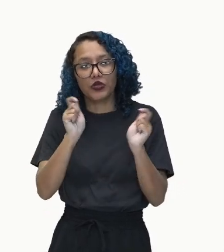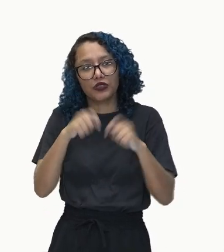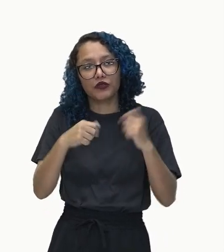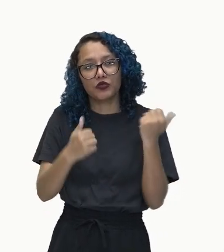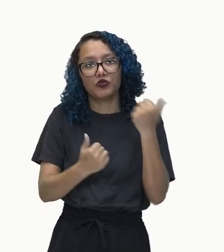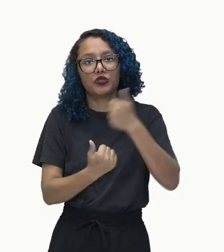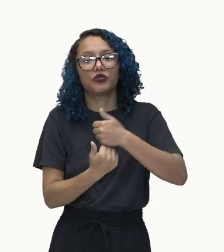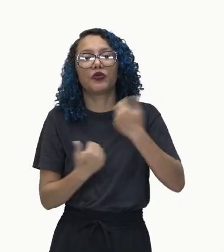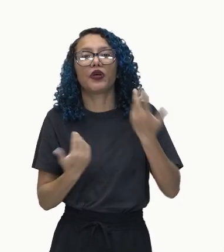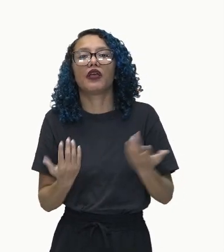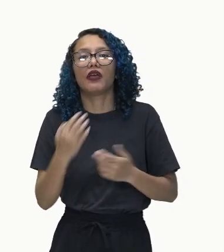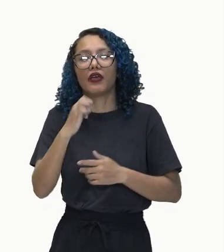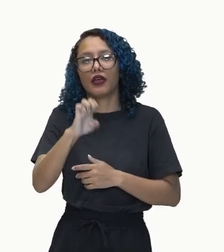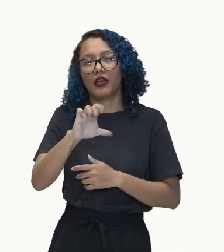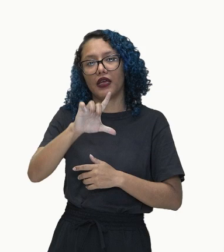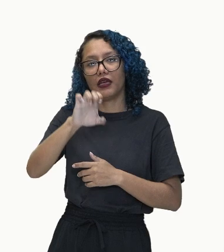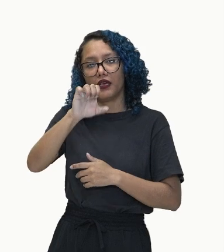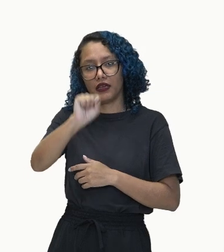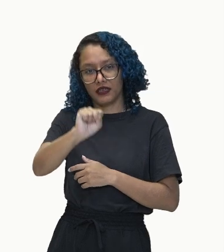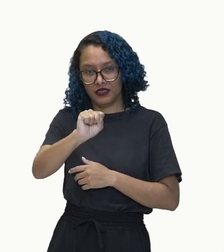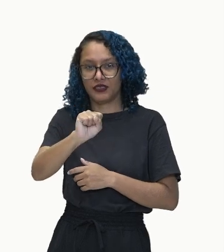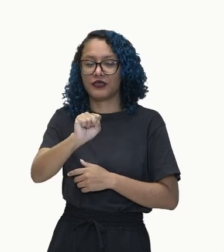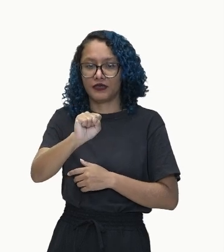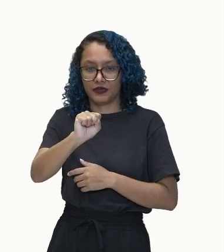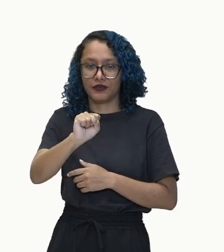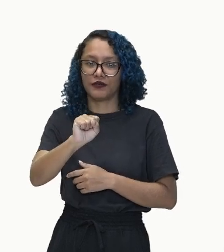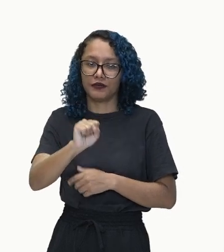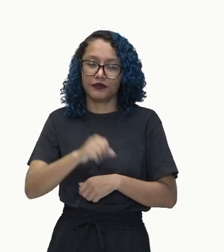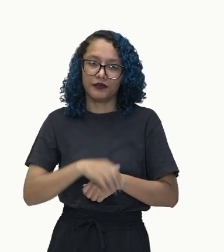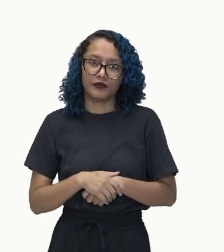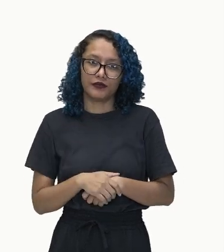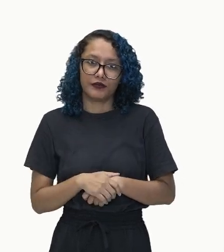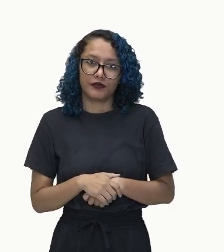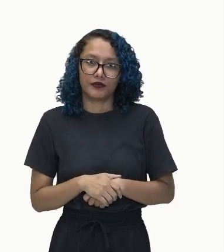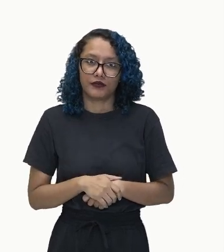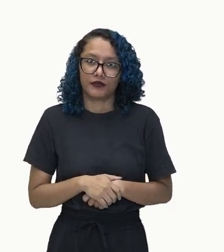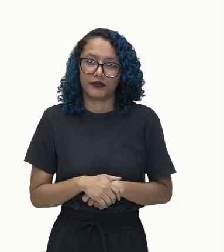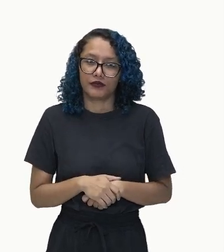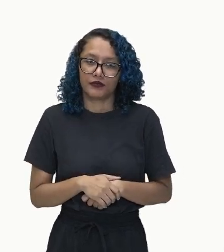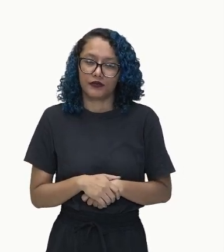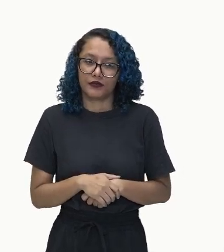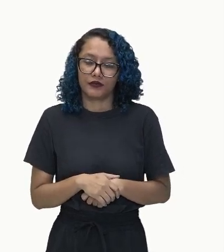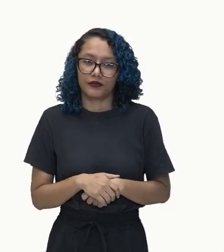eleitorais já previam a vitória da oposição. Então temos aqui,